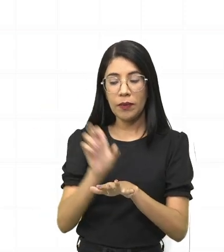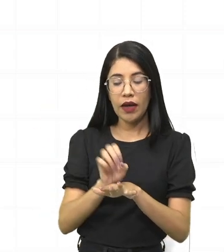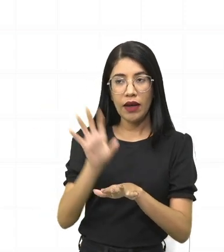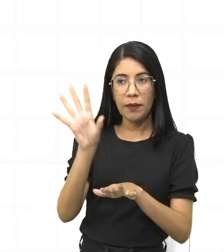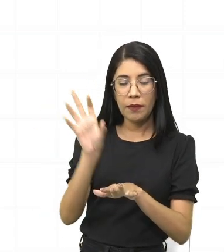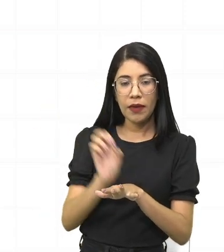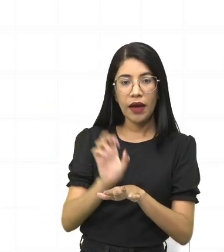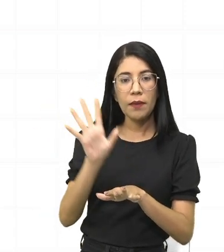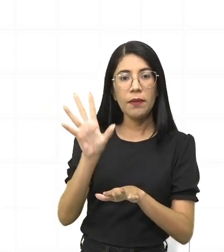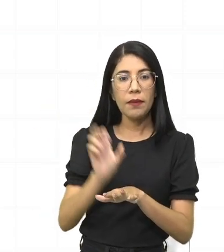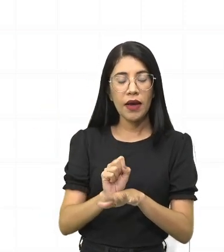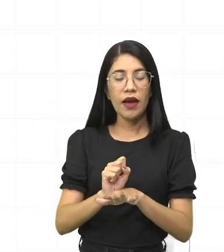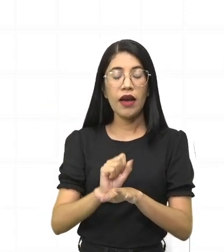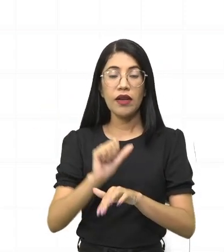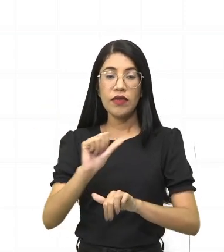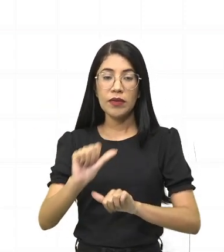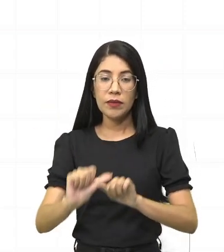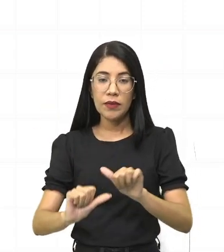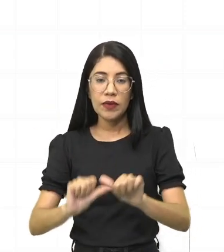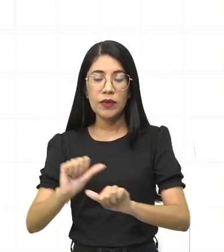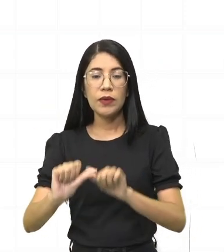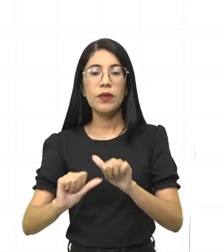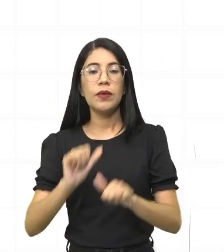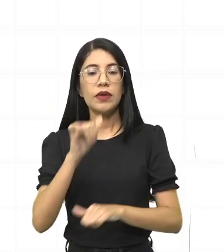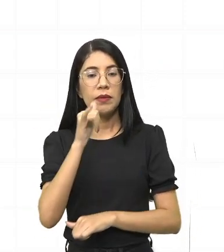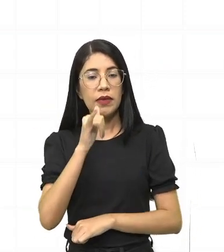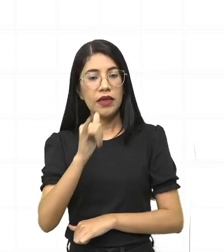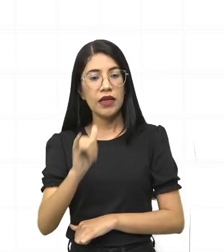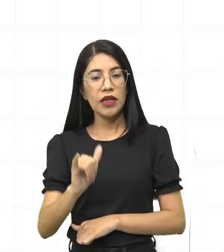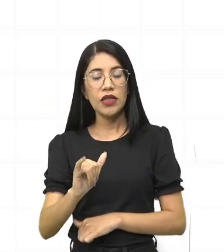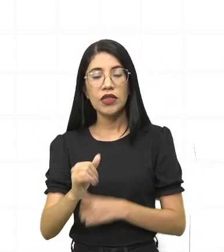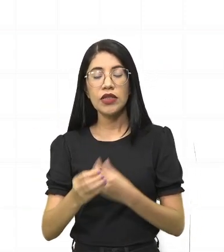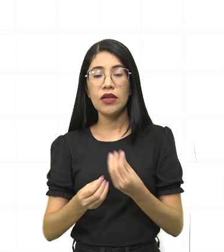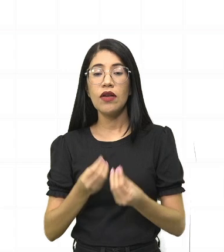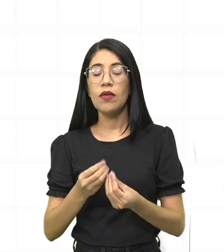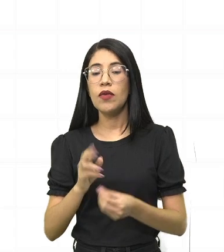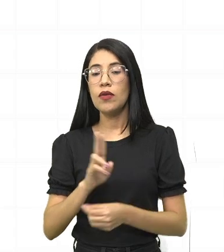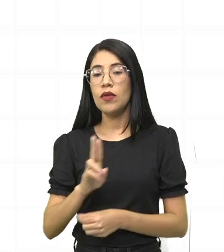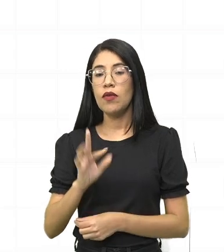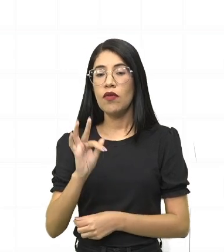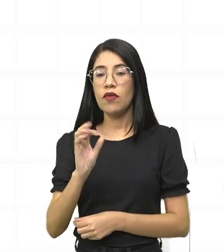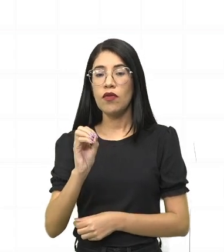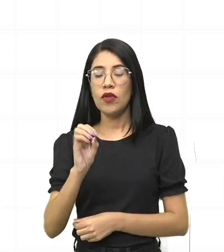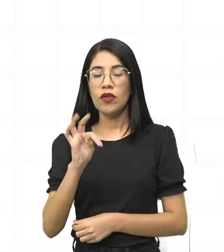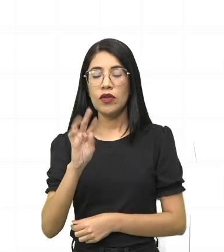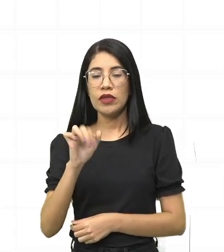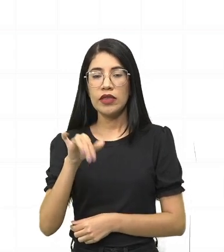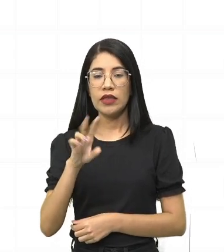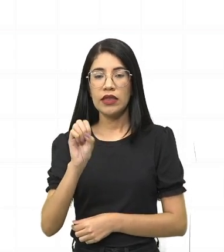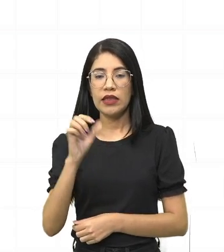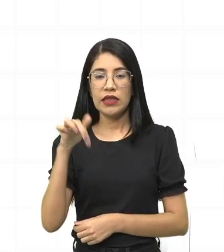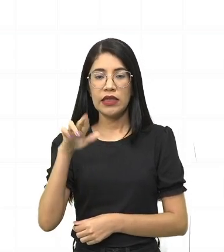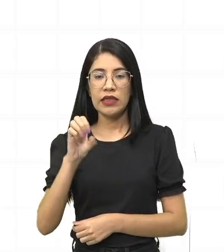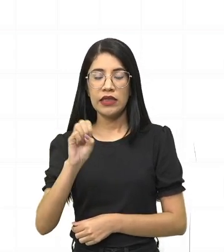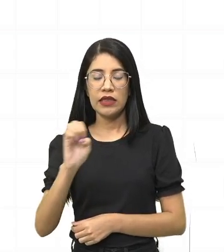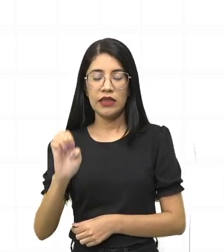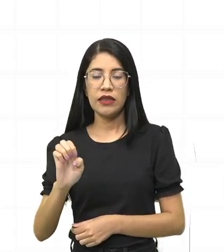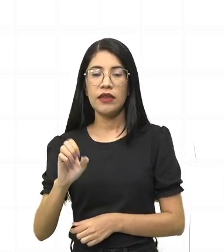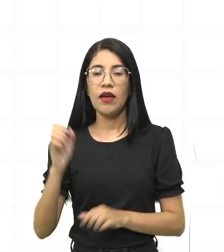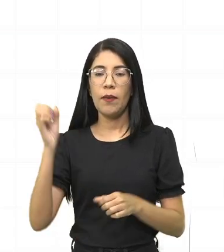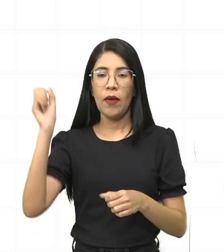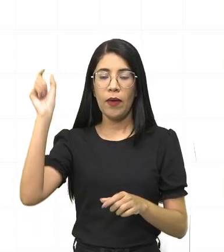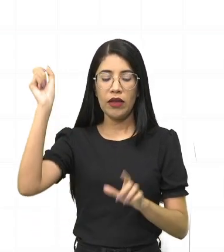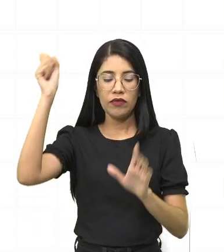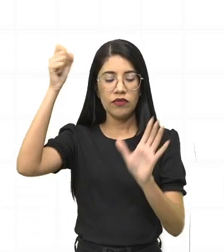luz do sol e convertem em eletricidade através de um processo chamado fotossíntese. Então, esses